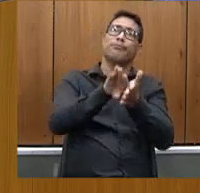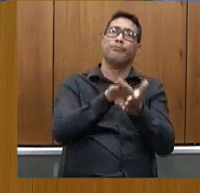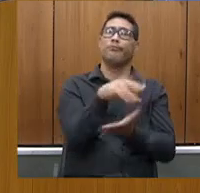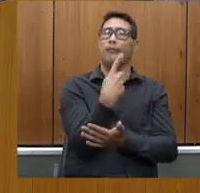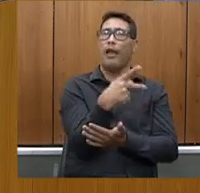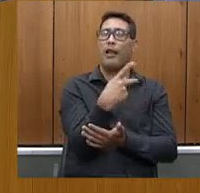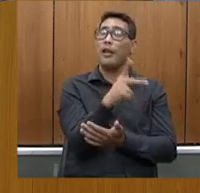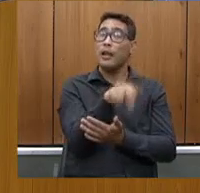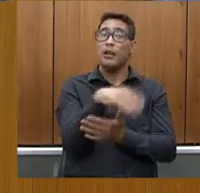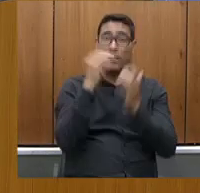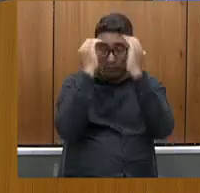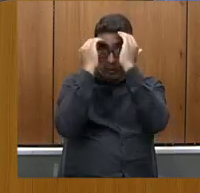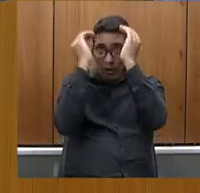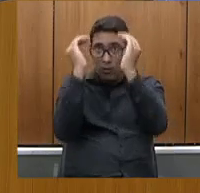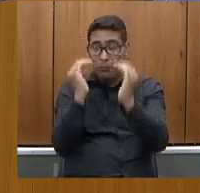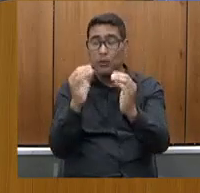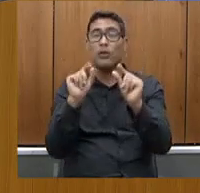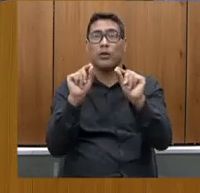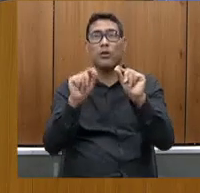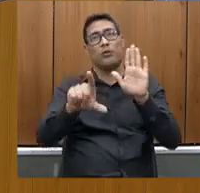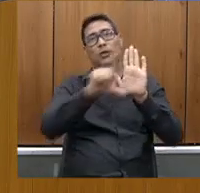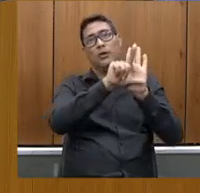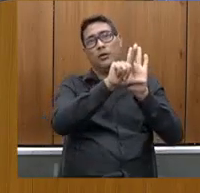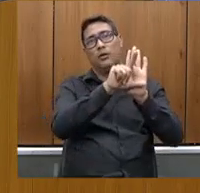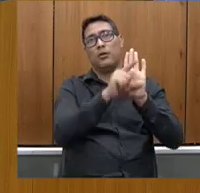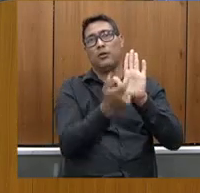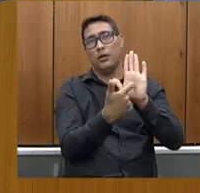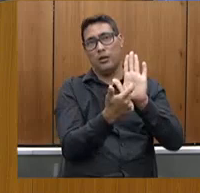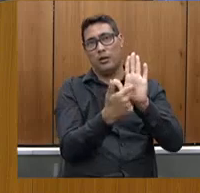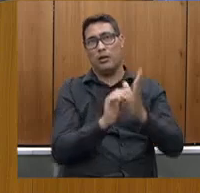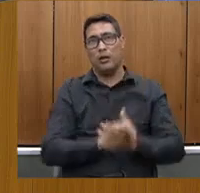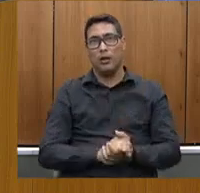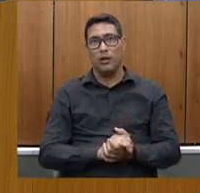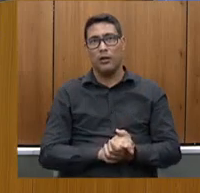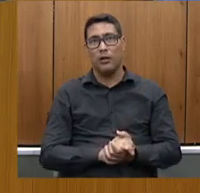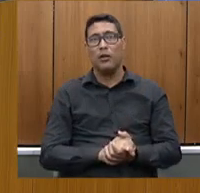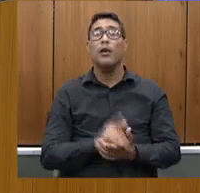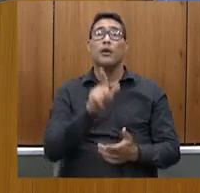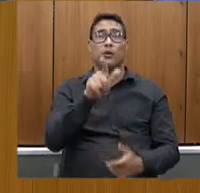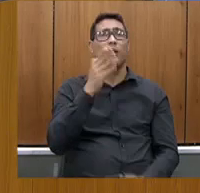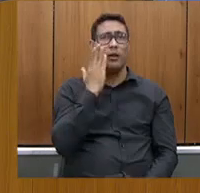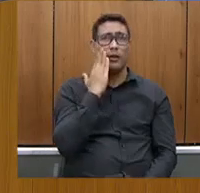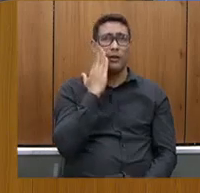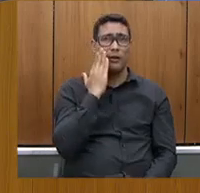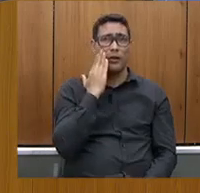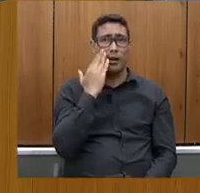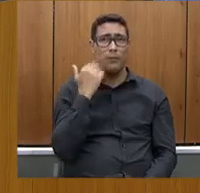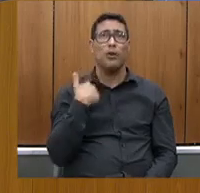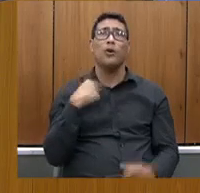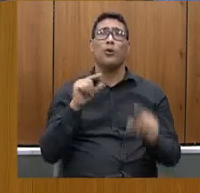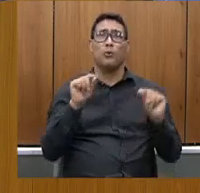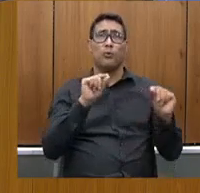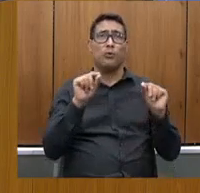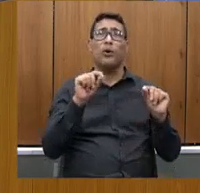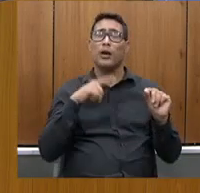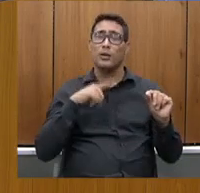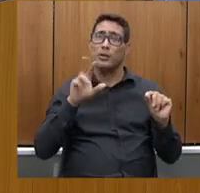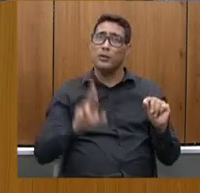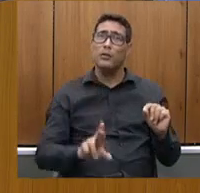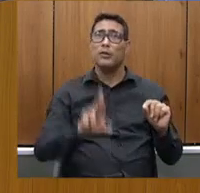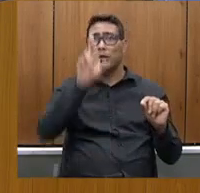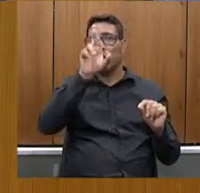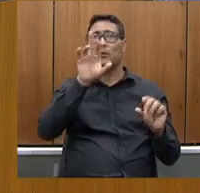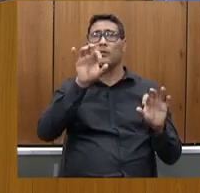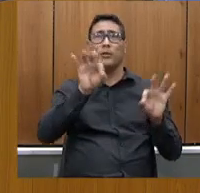obedecendo que tá na lei e o senhor sabe que nós construímos esse parecer juntos